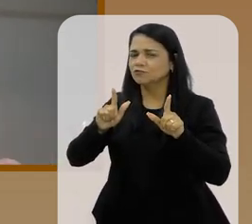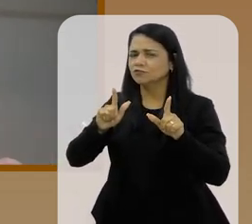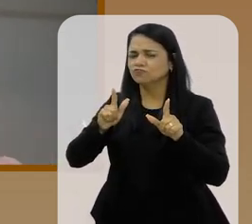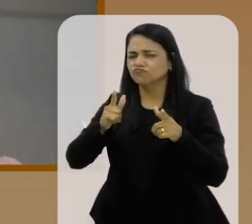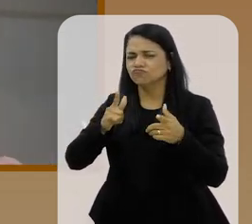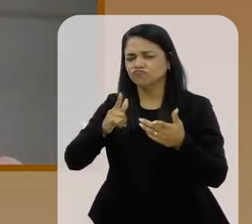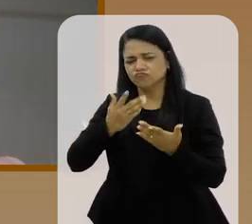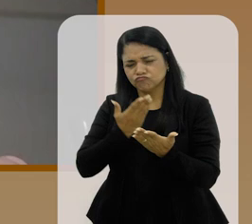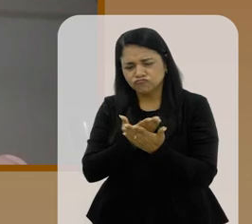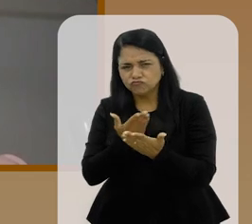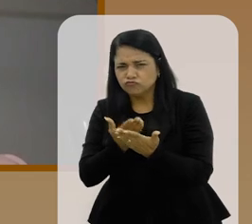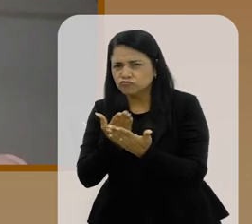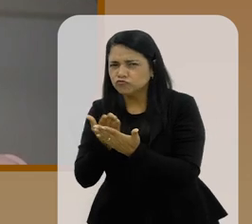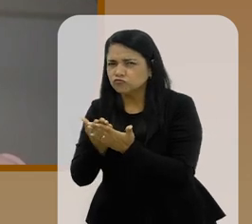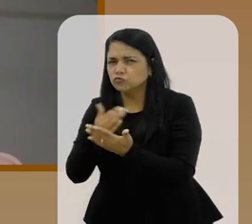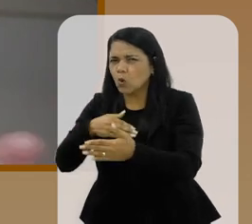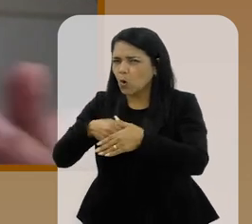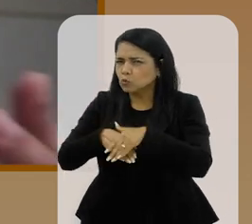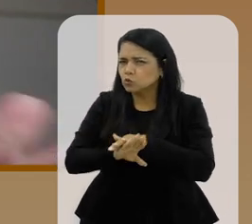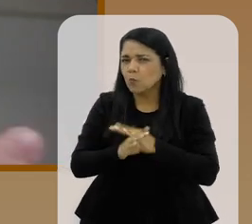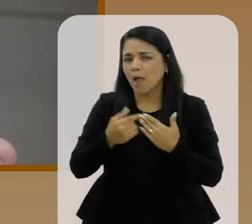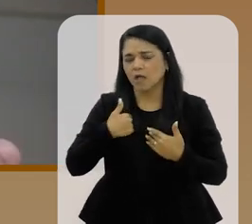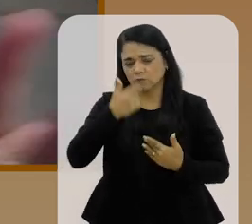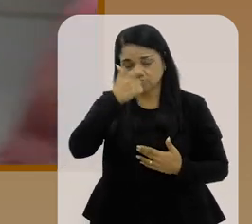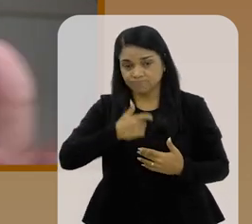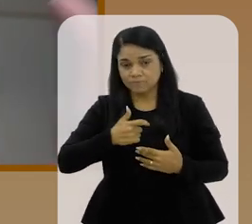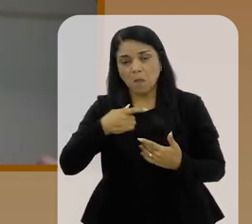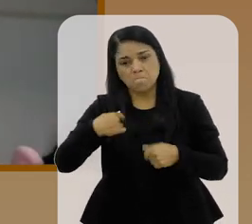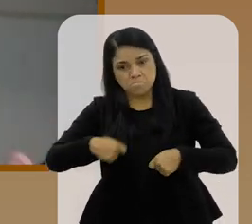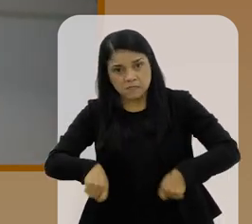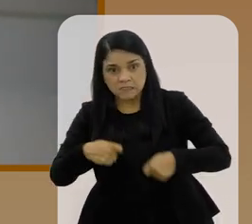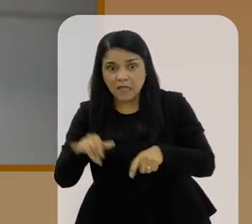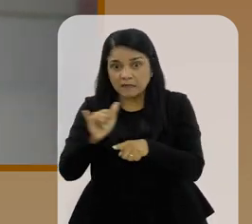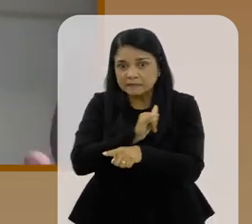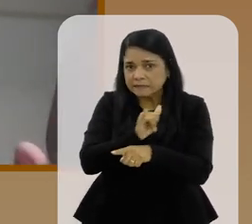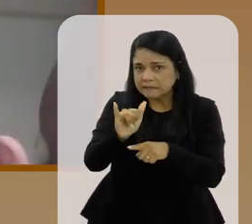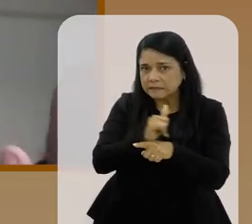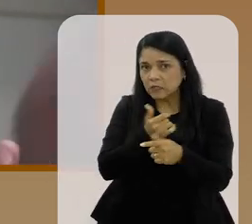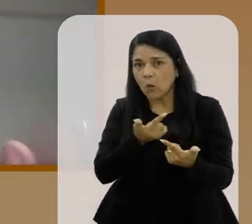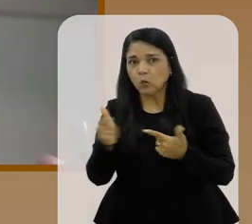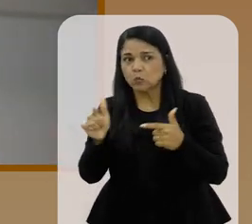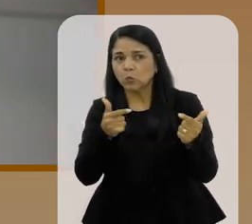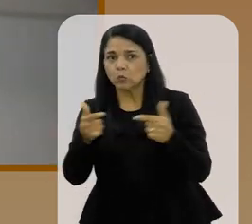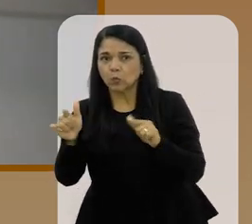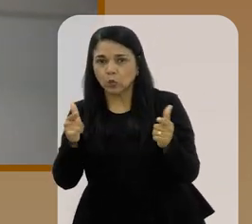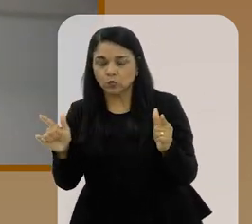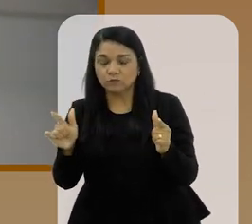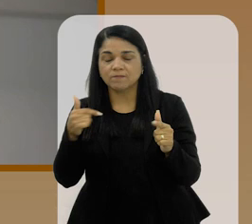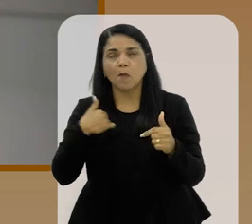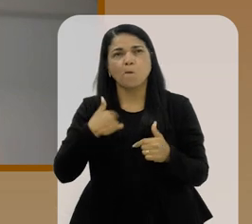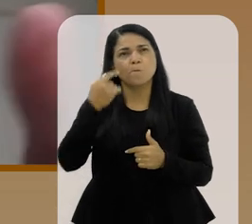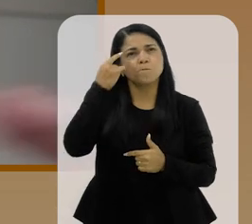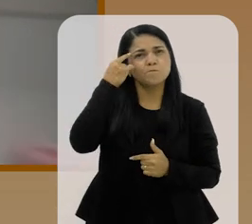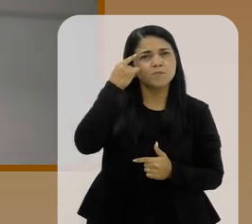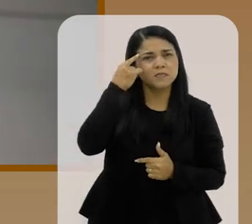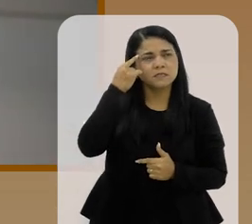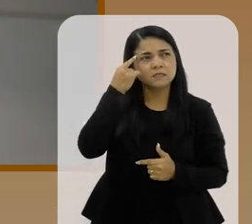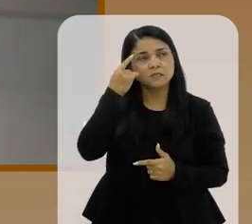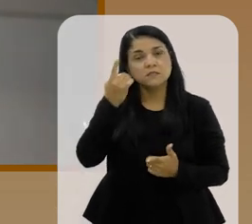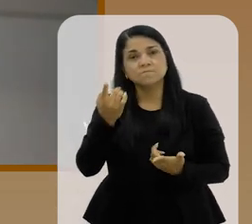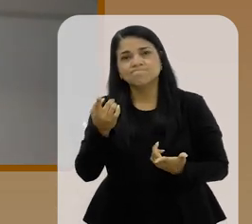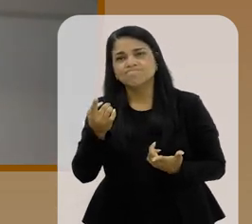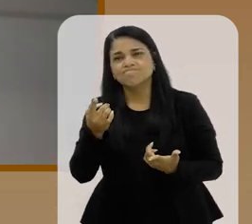do que eu costumava estudar. E eu precisaria de outros recursos do que aqueles que eu estava acostumado. Então,